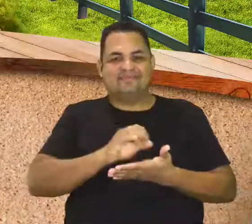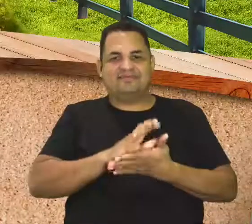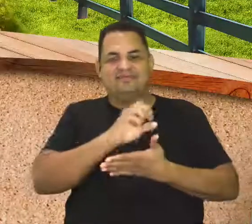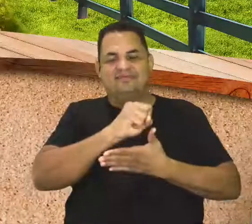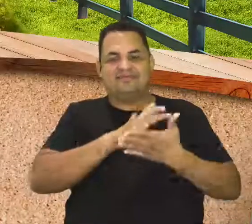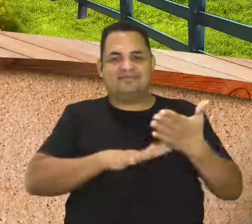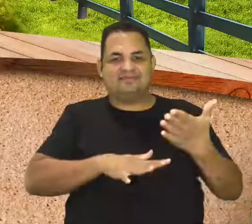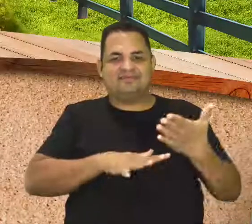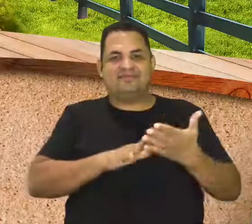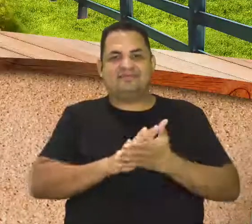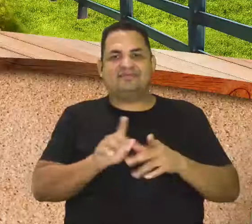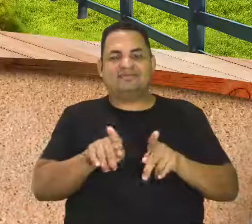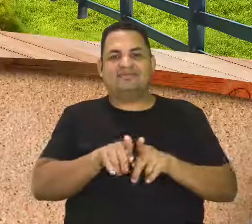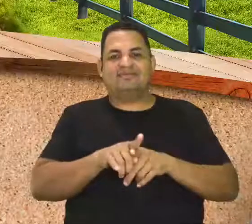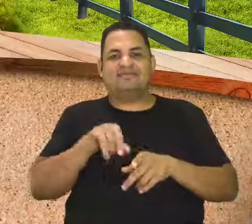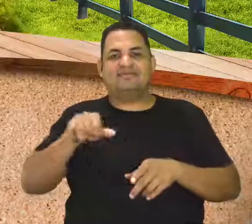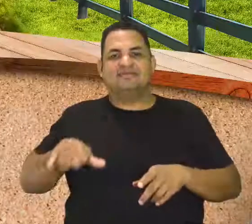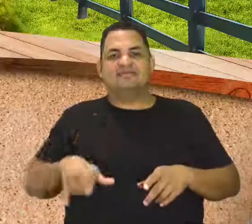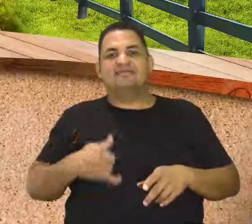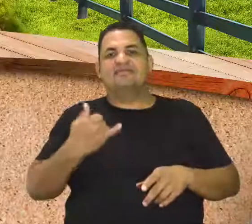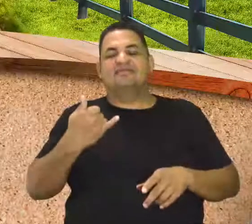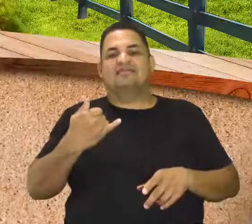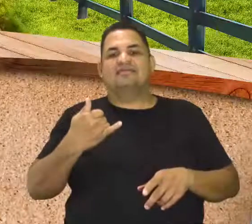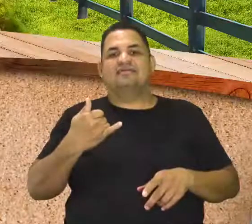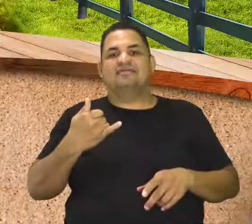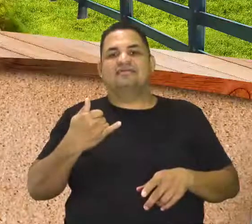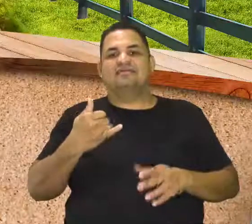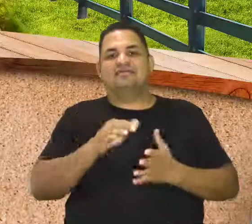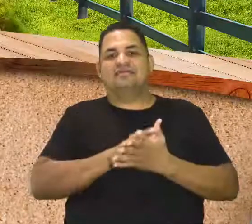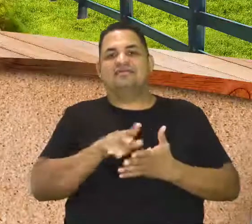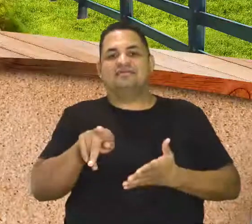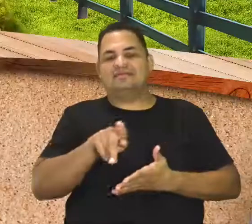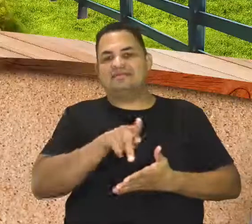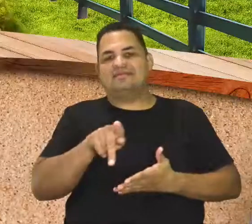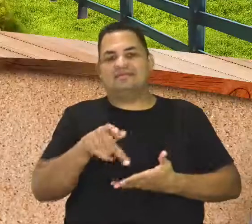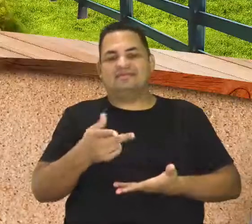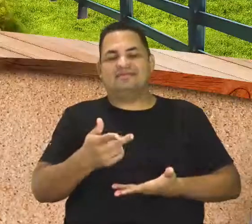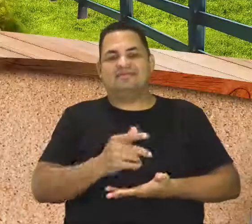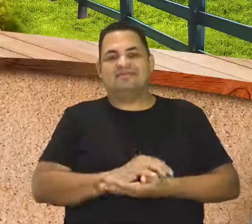atividades e também aproveitar aí, ó, professor,